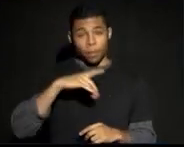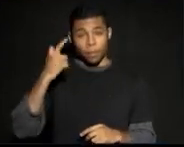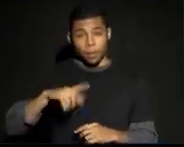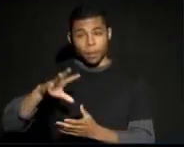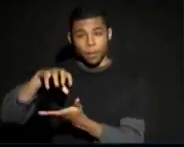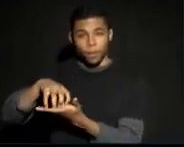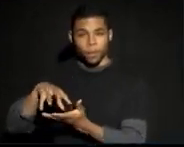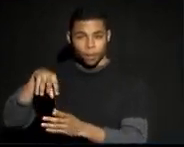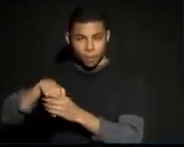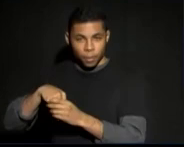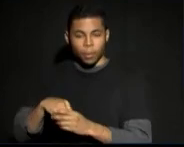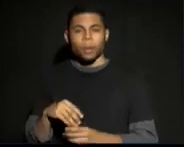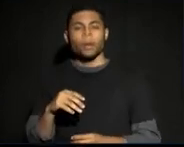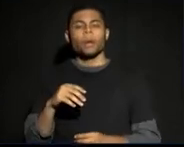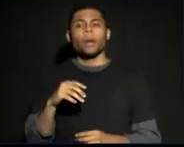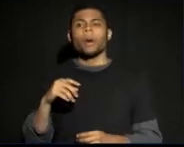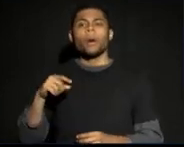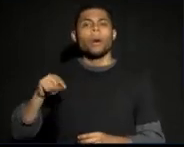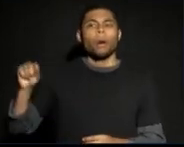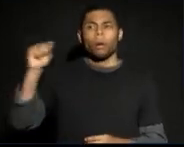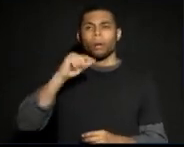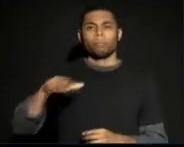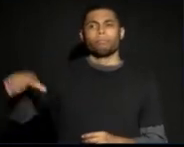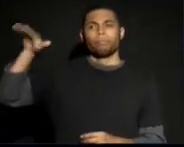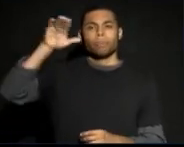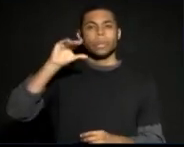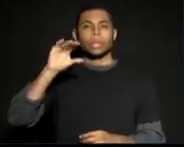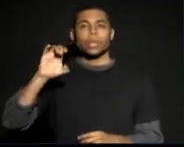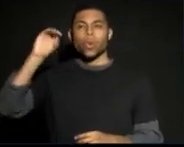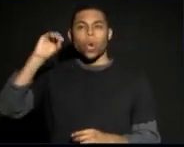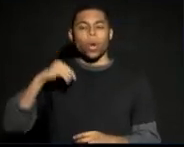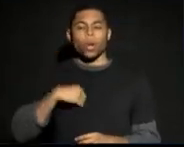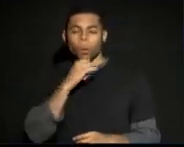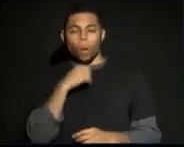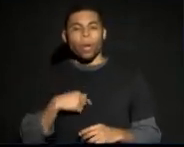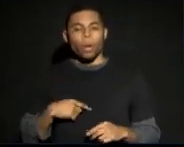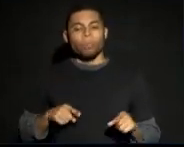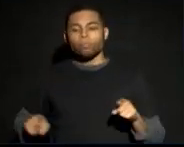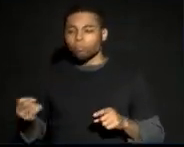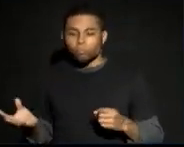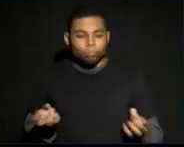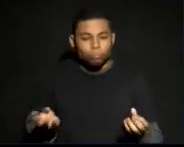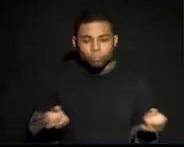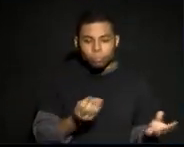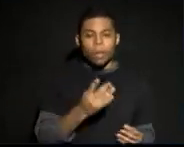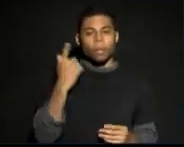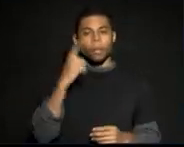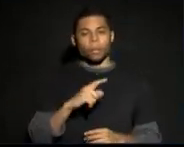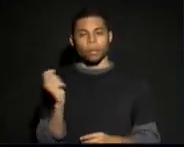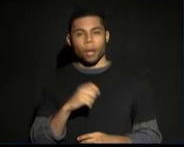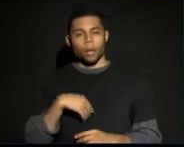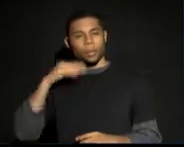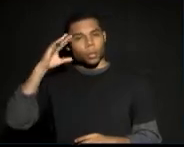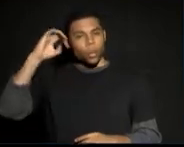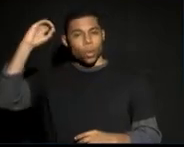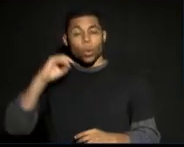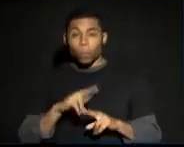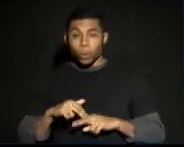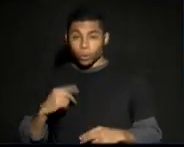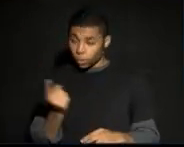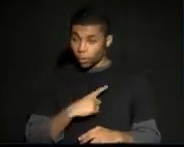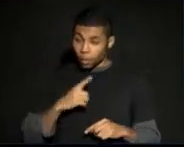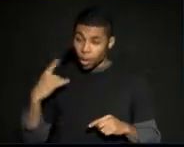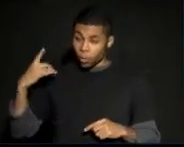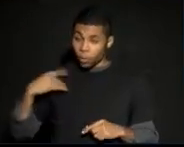colegiados e os fóruns internos e menos poder tiver o senhor é Você atravessa melhor mas assim autonomia